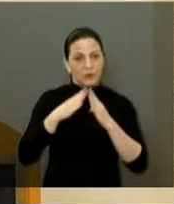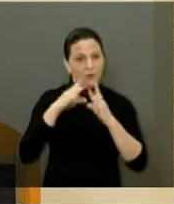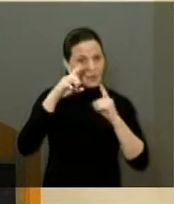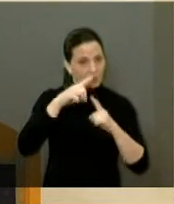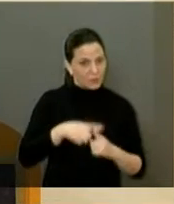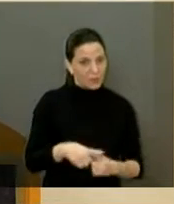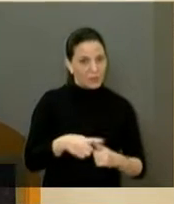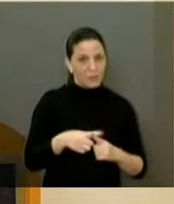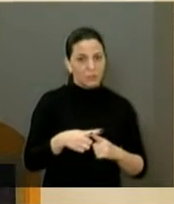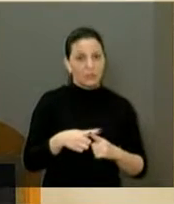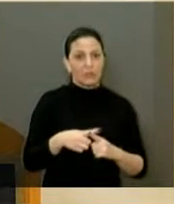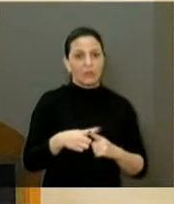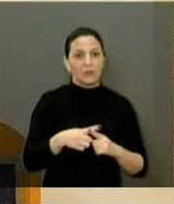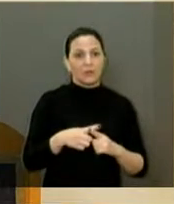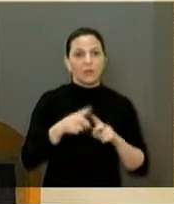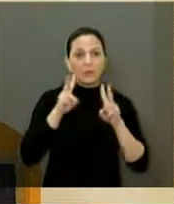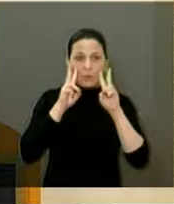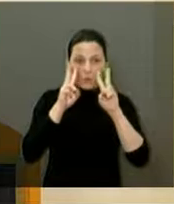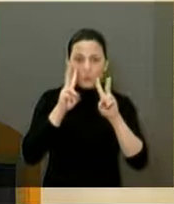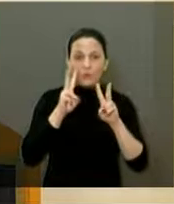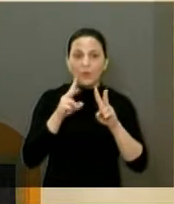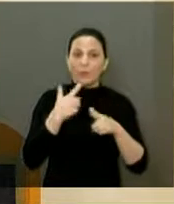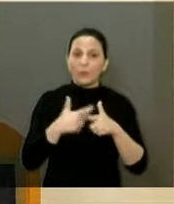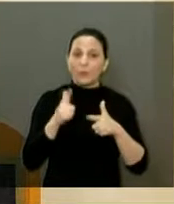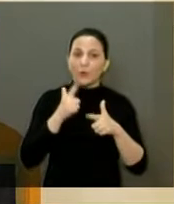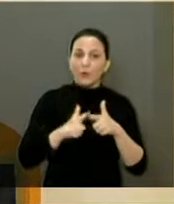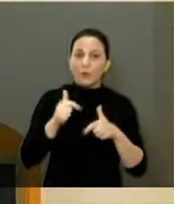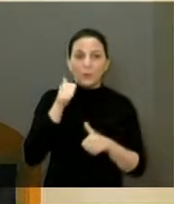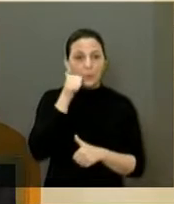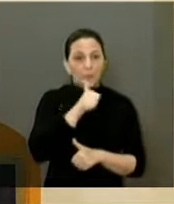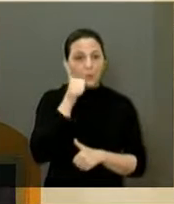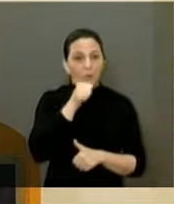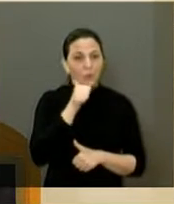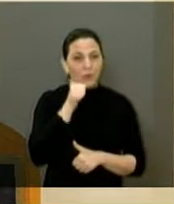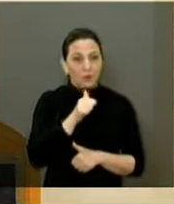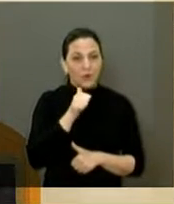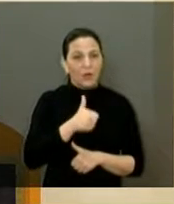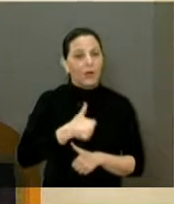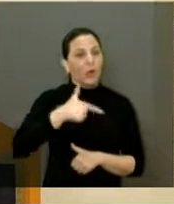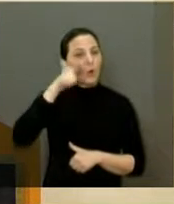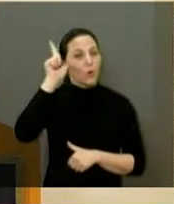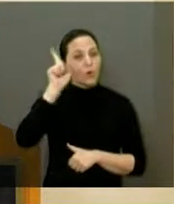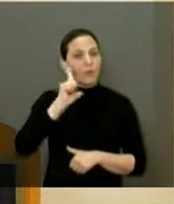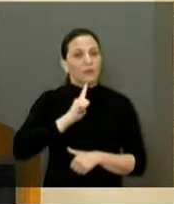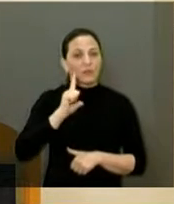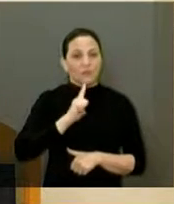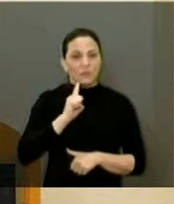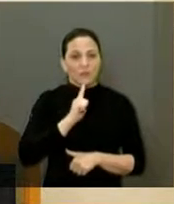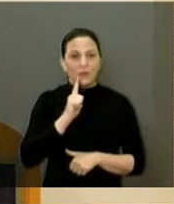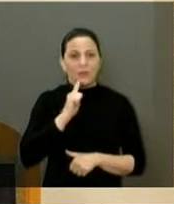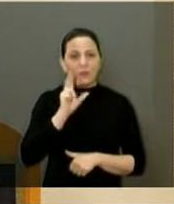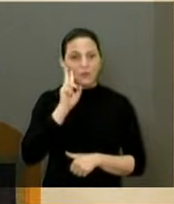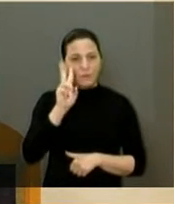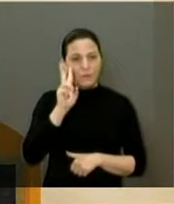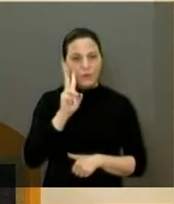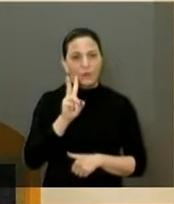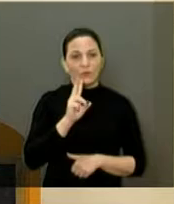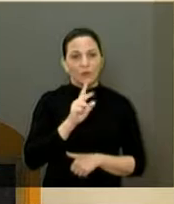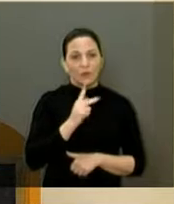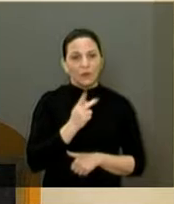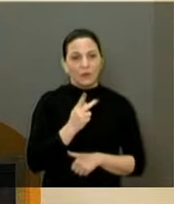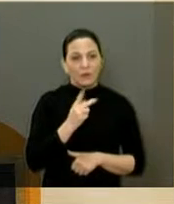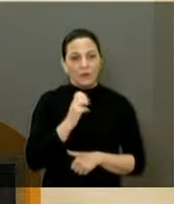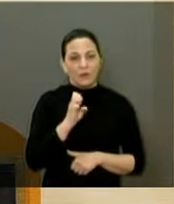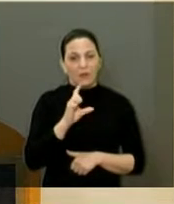para que acompanhasse o caso dela estão acompanhando desde ontem hoje acompanhando falando daquele ano na ilha ela falando